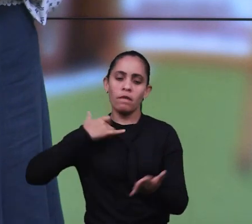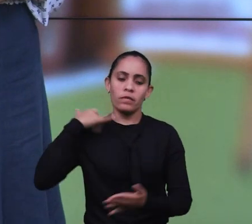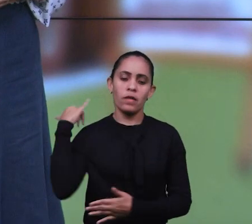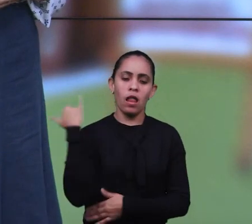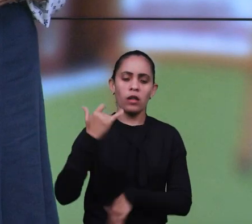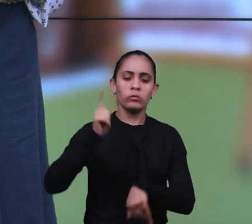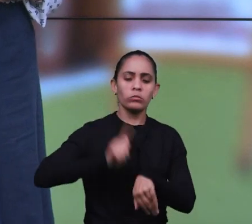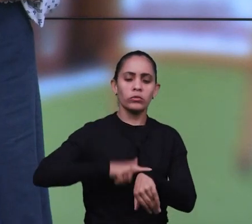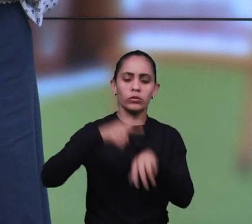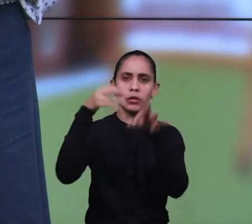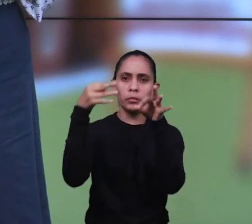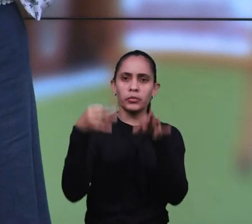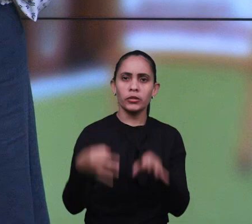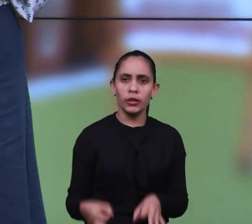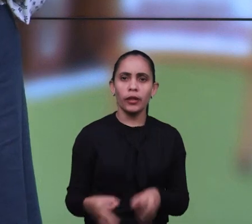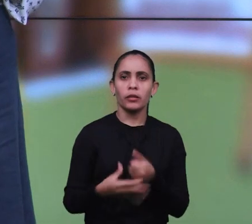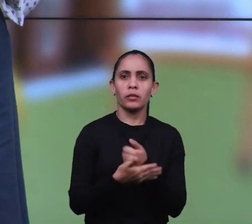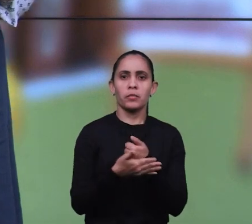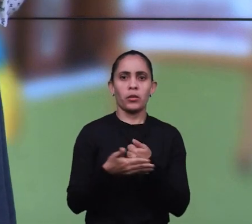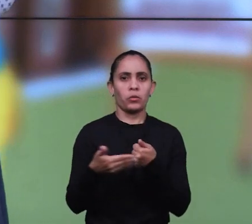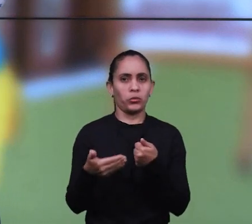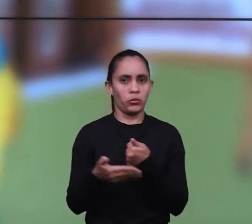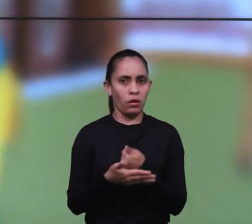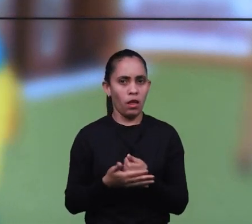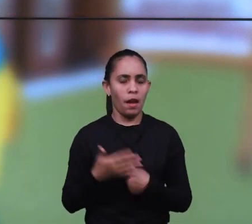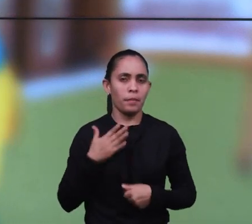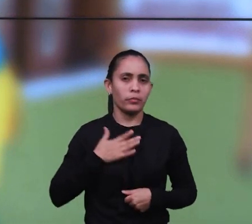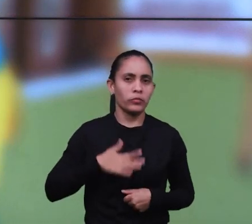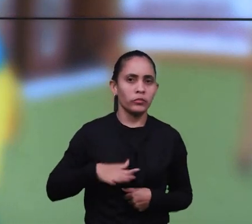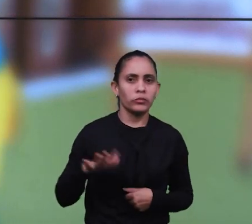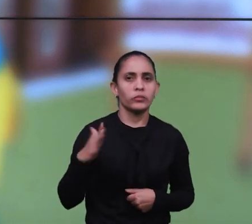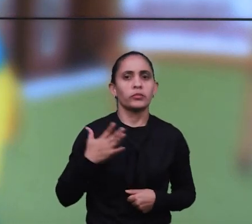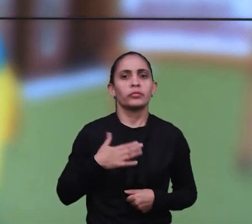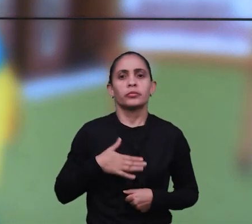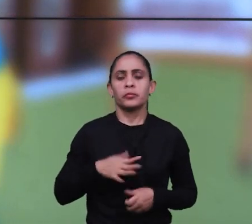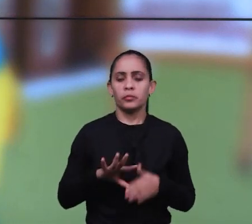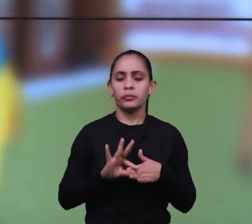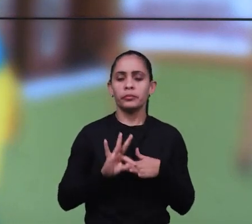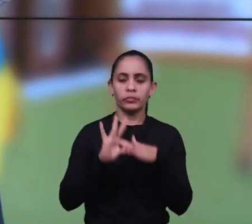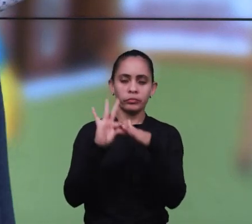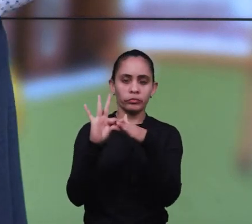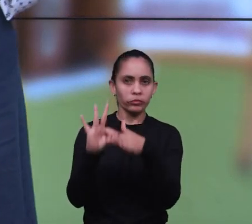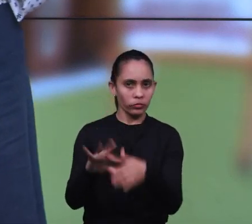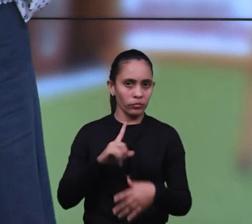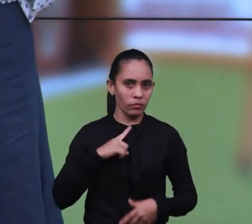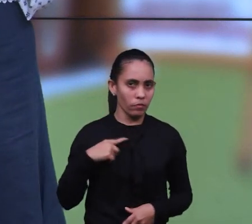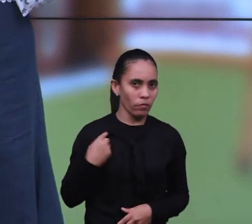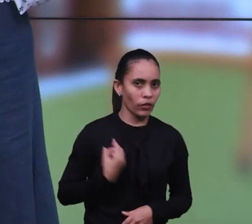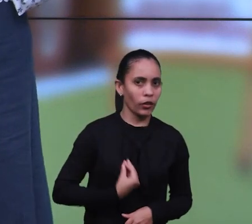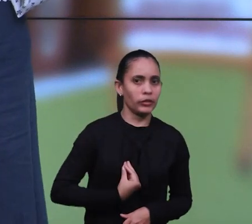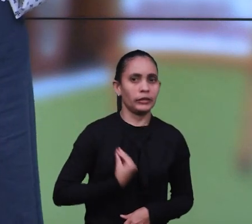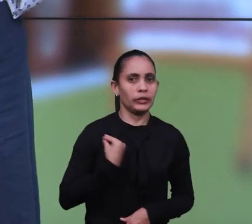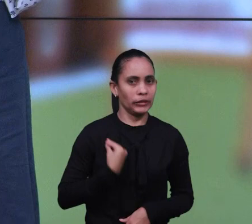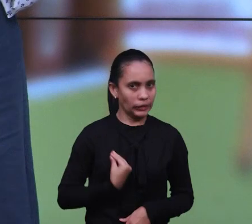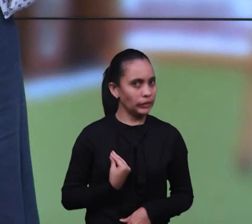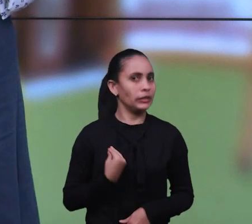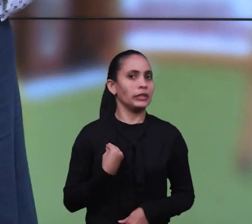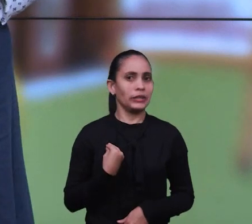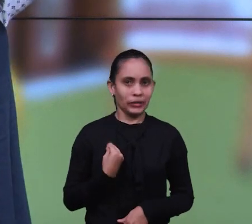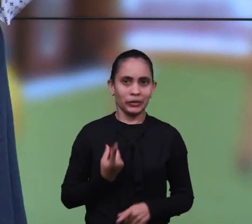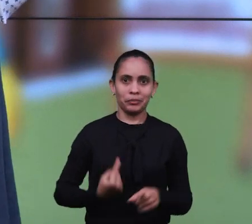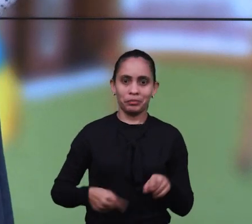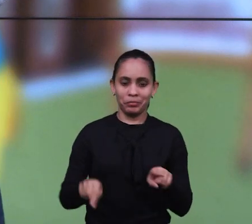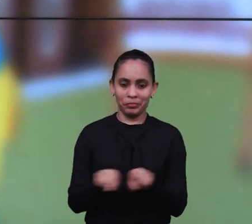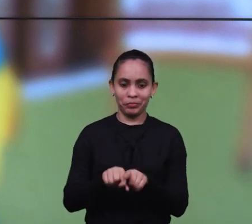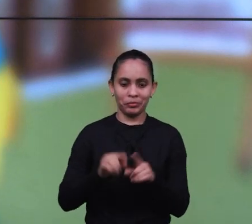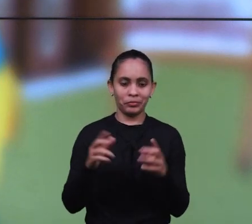A palavra do Senhor, ela vem no tempo certo para consolar, para confortar, para ensinar, para dirigir a nossa